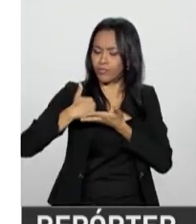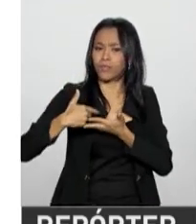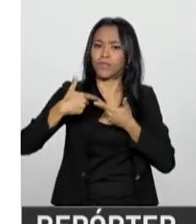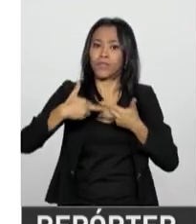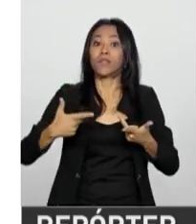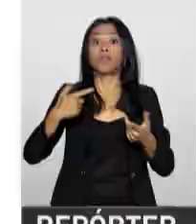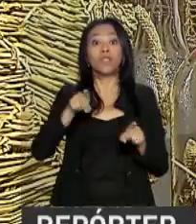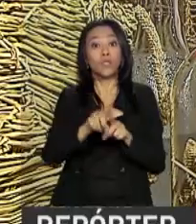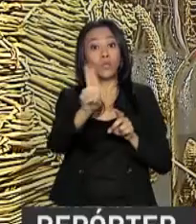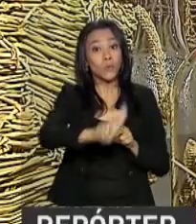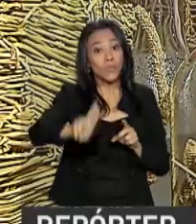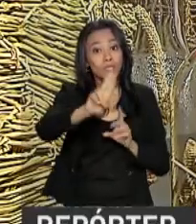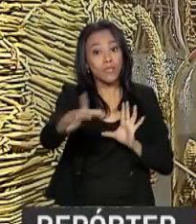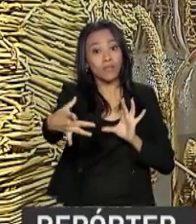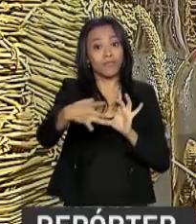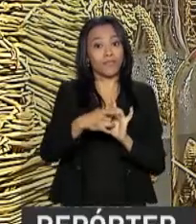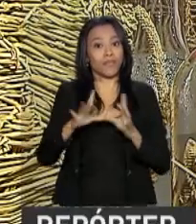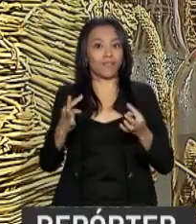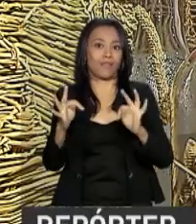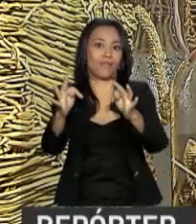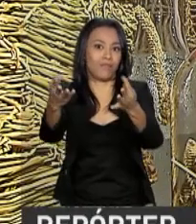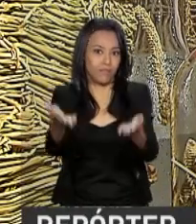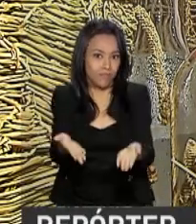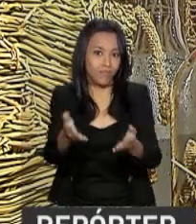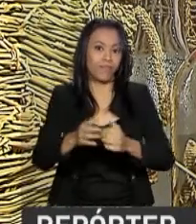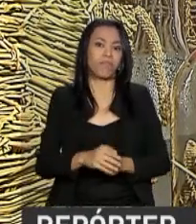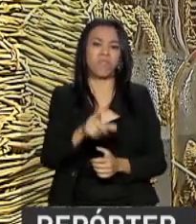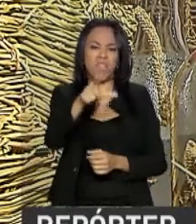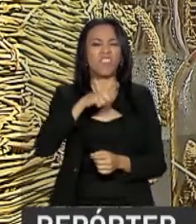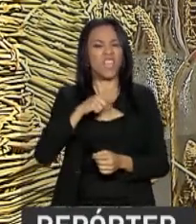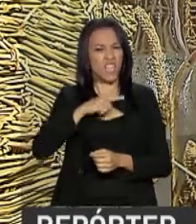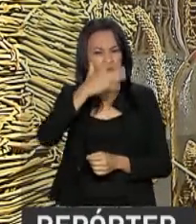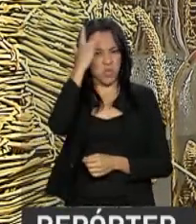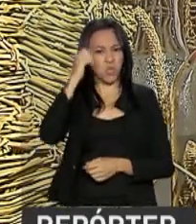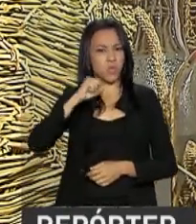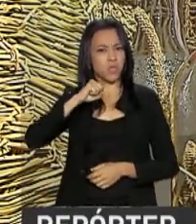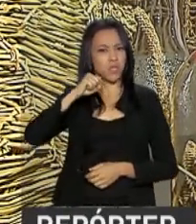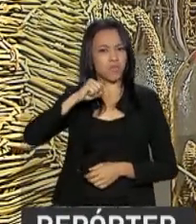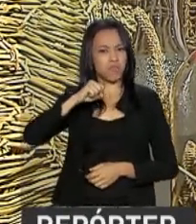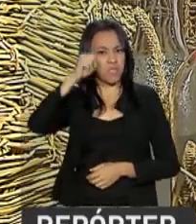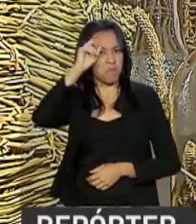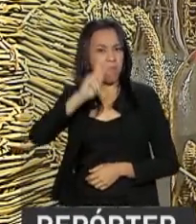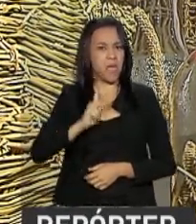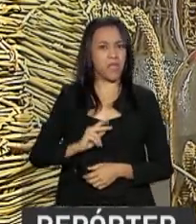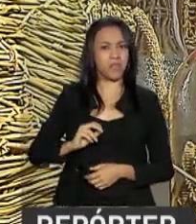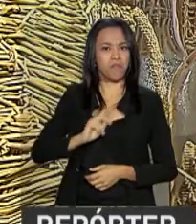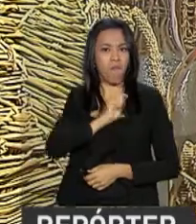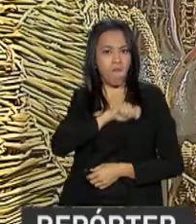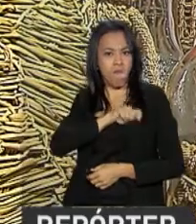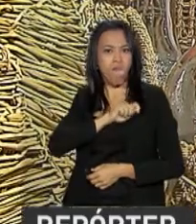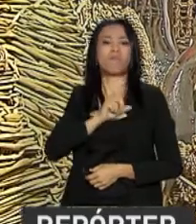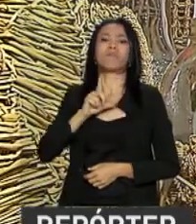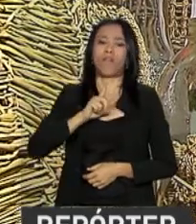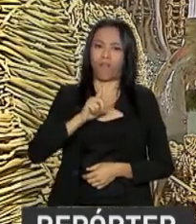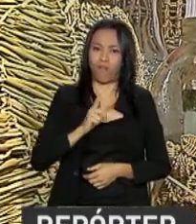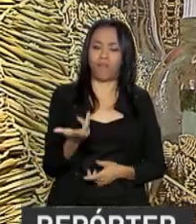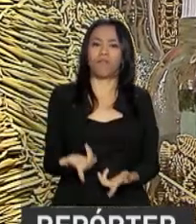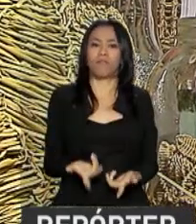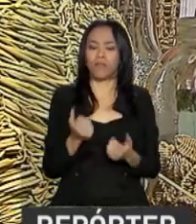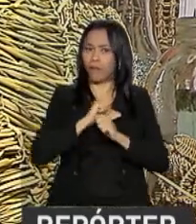da internet existe a questão do atravessador no brasil a gente sabe que isso é notório é e